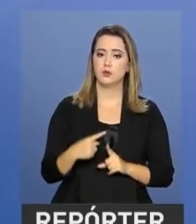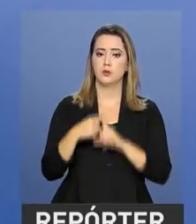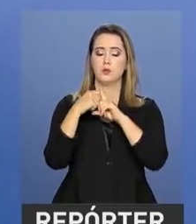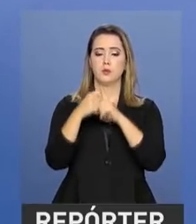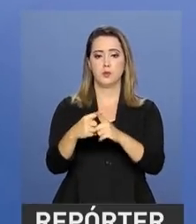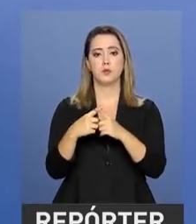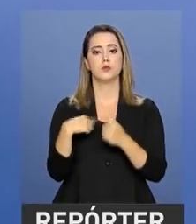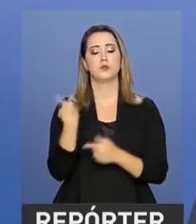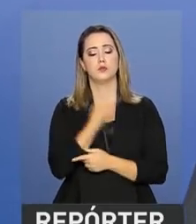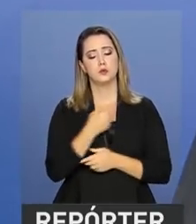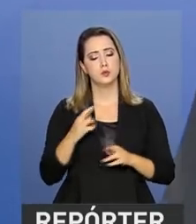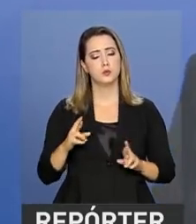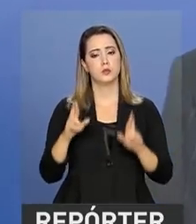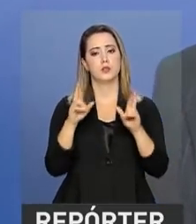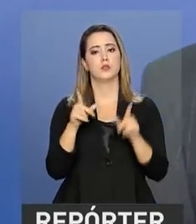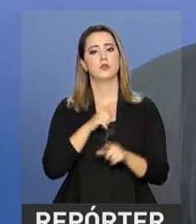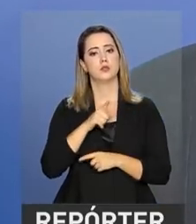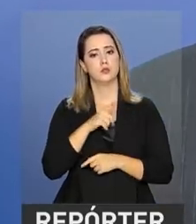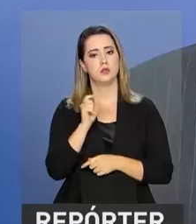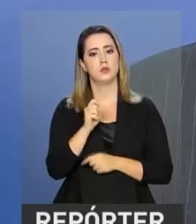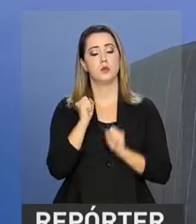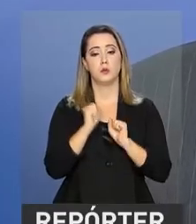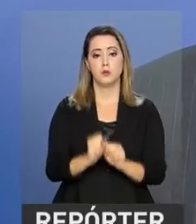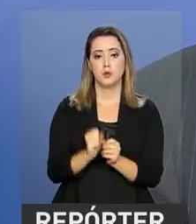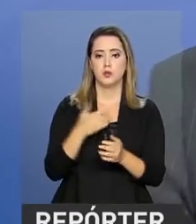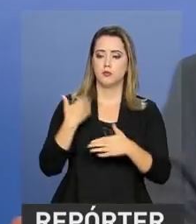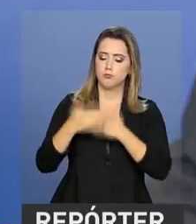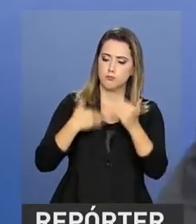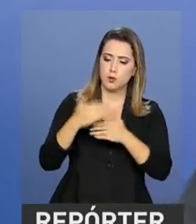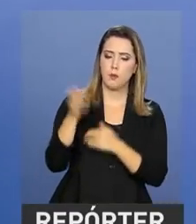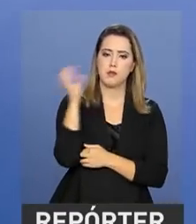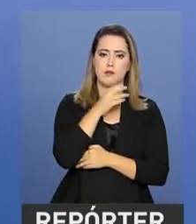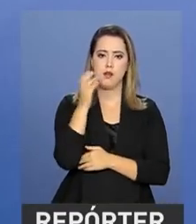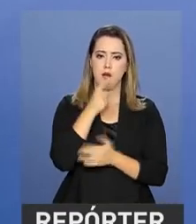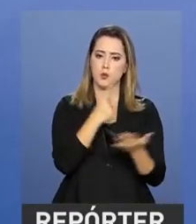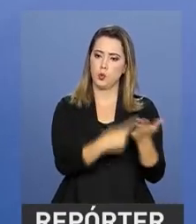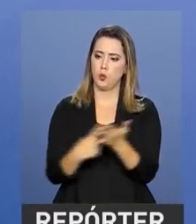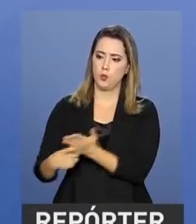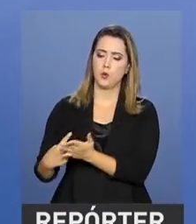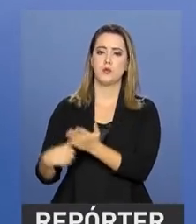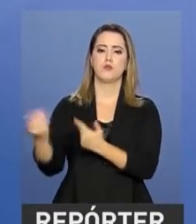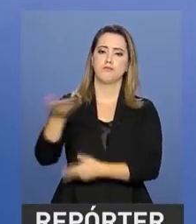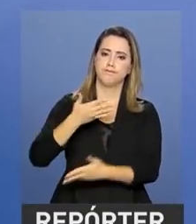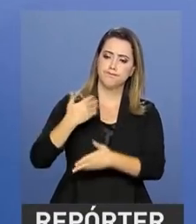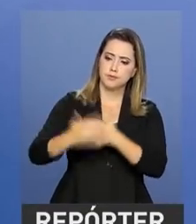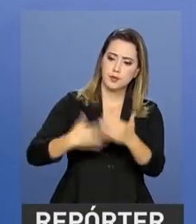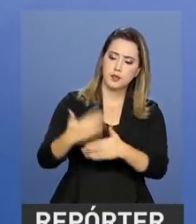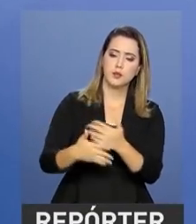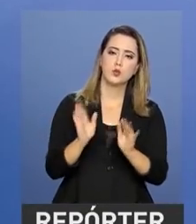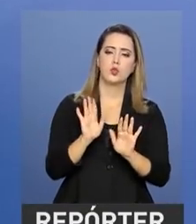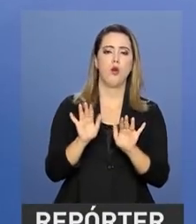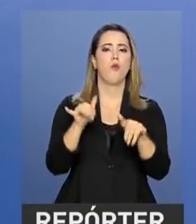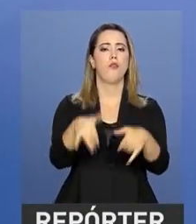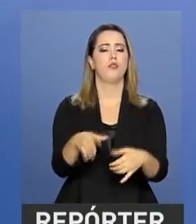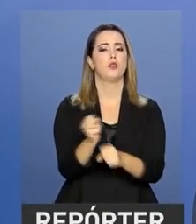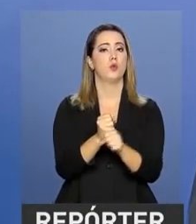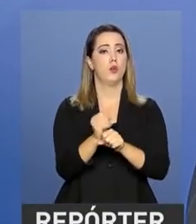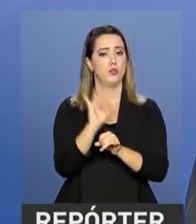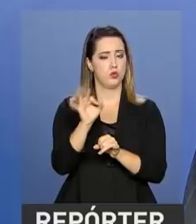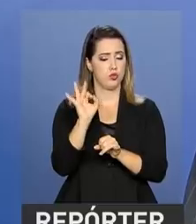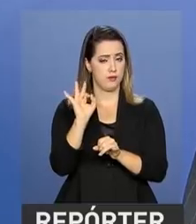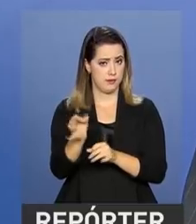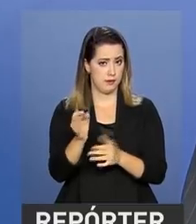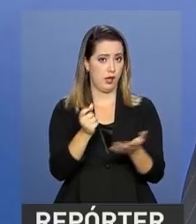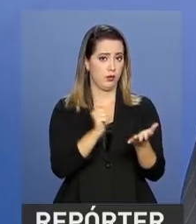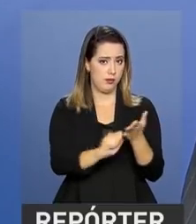espero que tenhamos a união europeia poderemos acelerar as negociações de tal maneira concluí las até o final deste